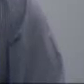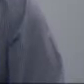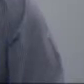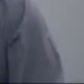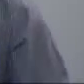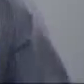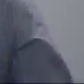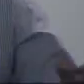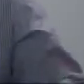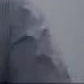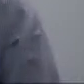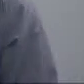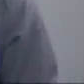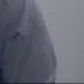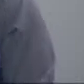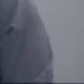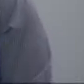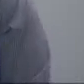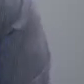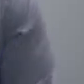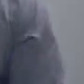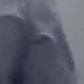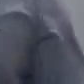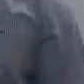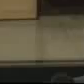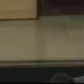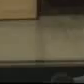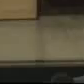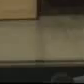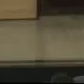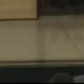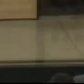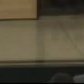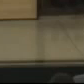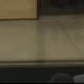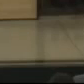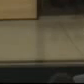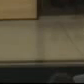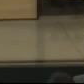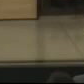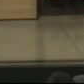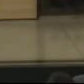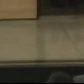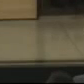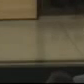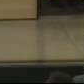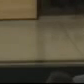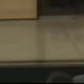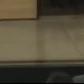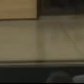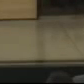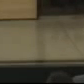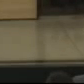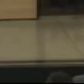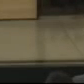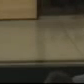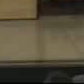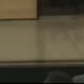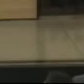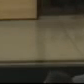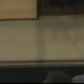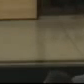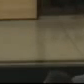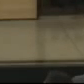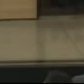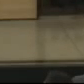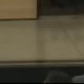cadeirantes. Uma parte, vereador. Uma parte, a nobre vereadora. Temos que deixar claro aqui, como foi explicado pelo secretário, que, na verdade, isso